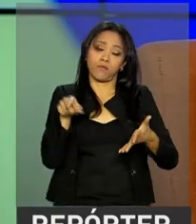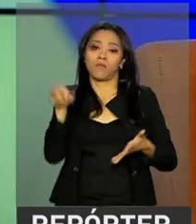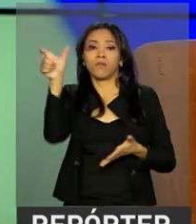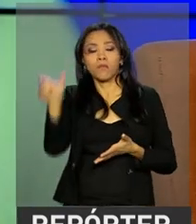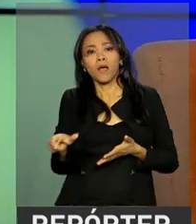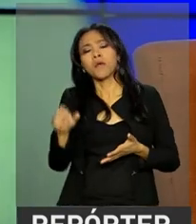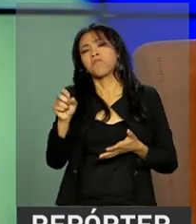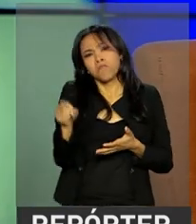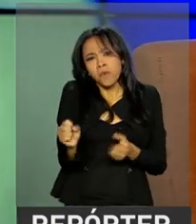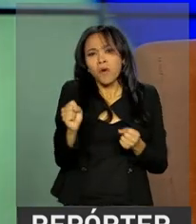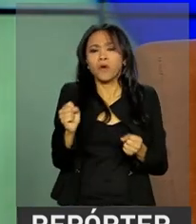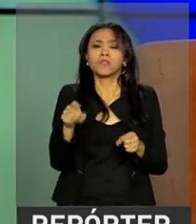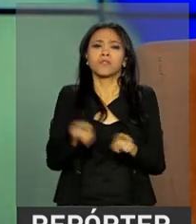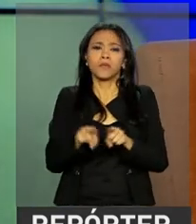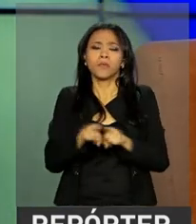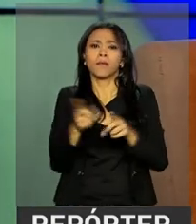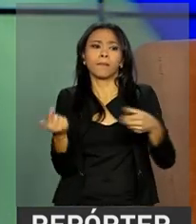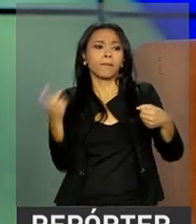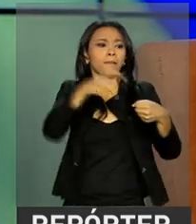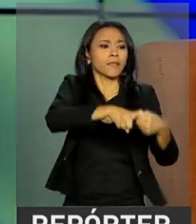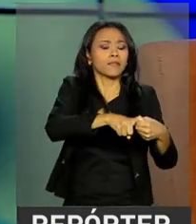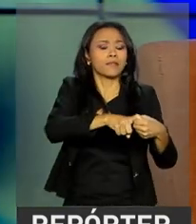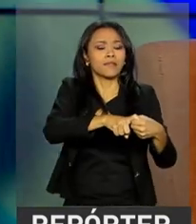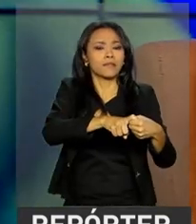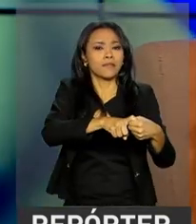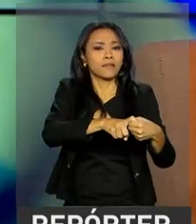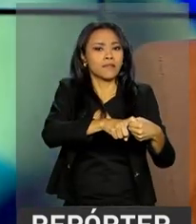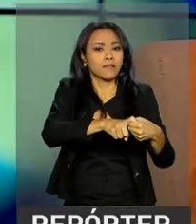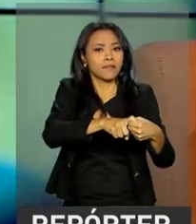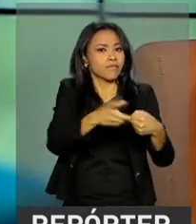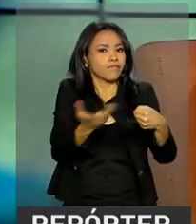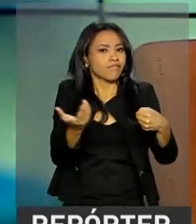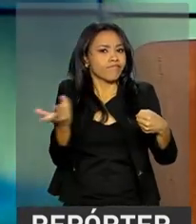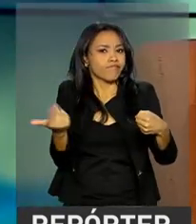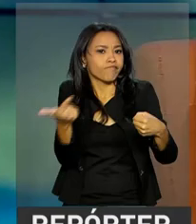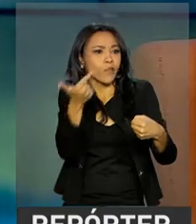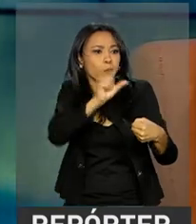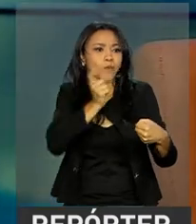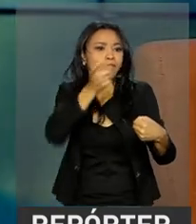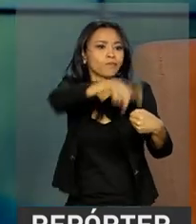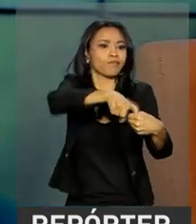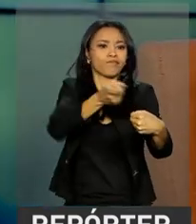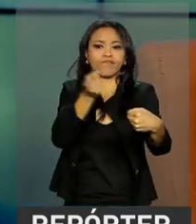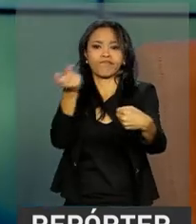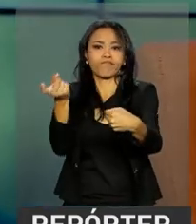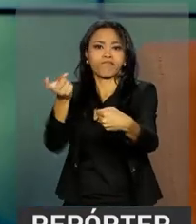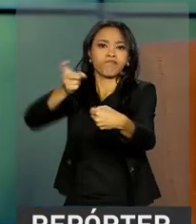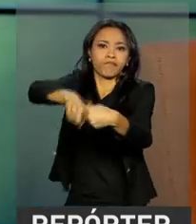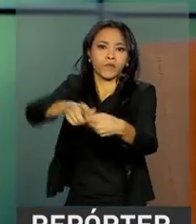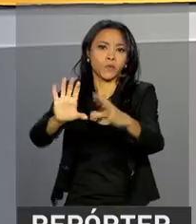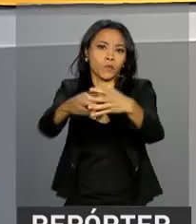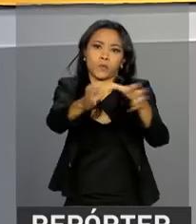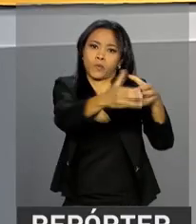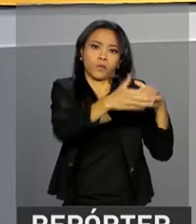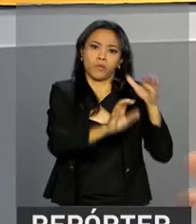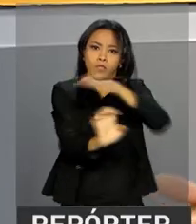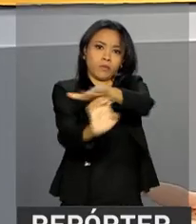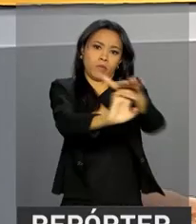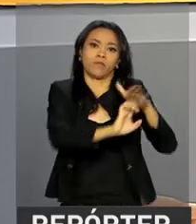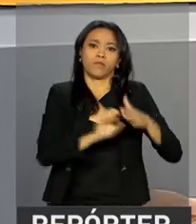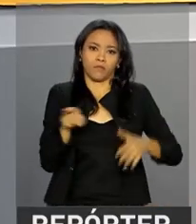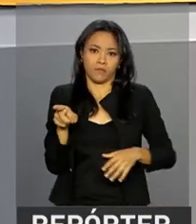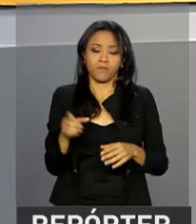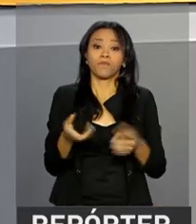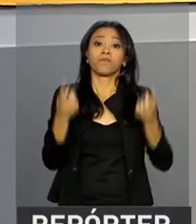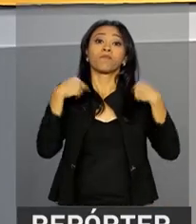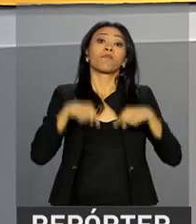fazendo parceria com, em consórcios, em grupos empresariais. A queda